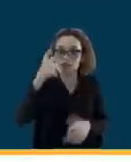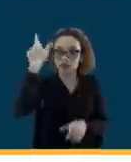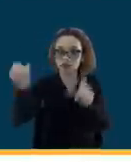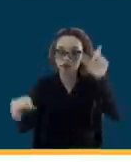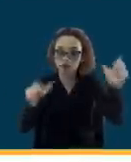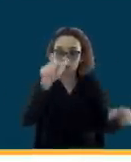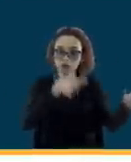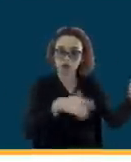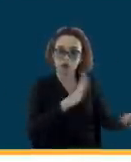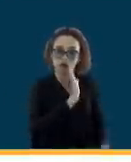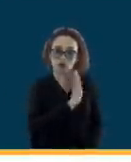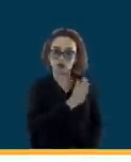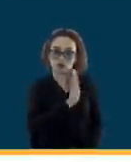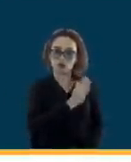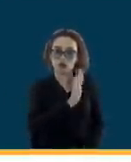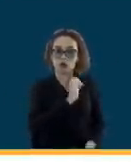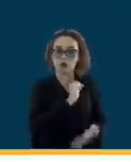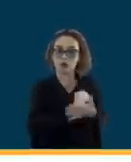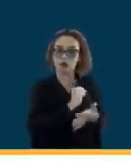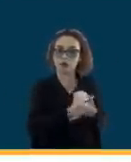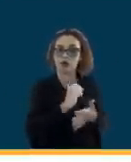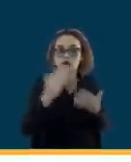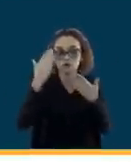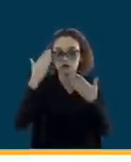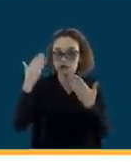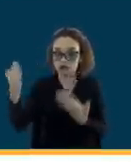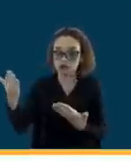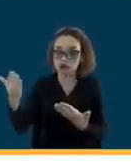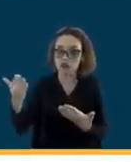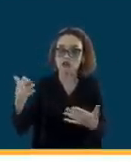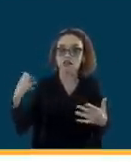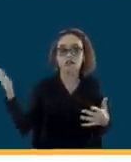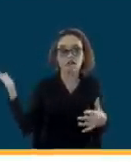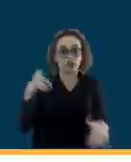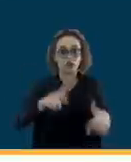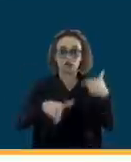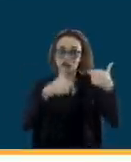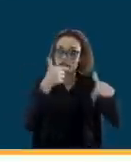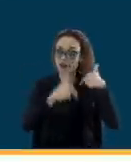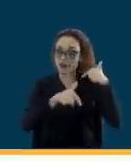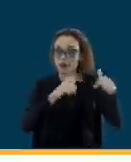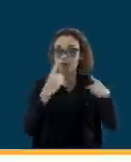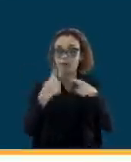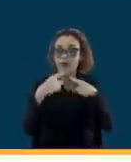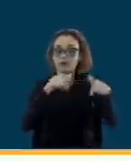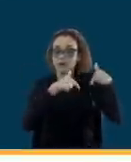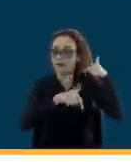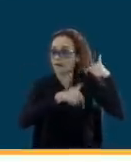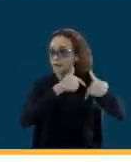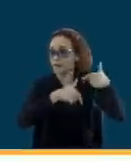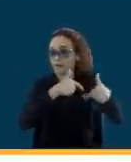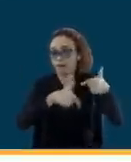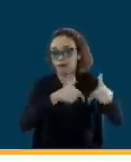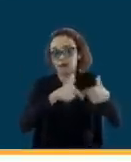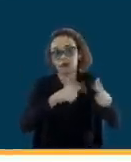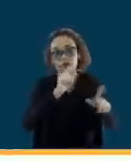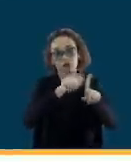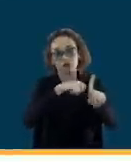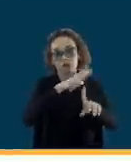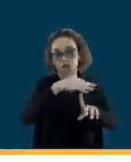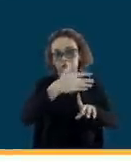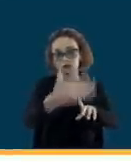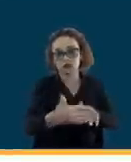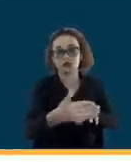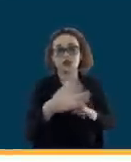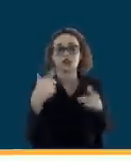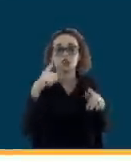ali pulso no pulso. Então, gratidão, queridos. Vamos trabalhar, que é muito trabalho pelos próximos meses. E a gente está